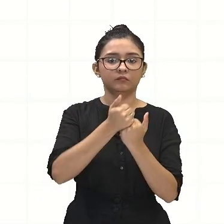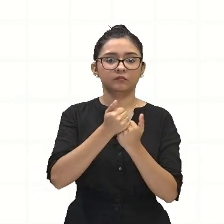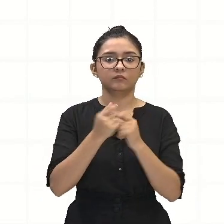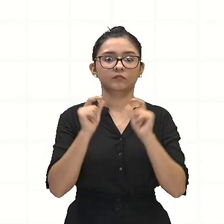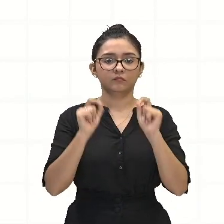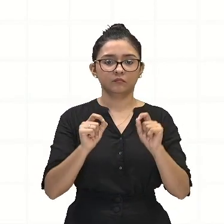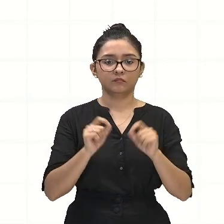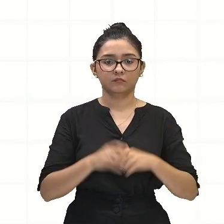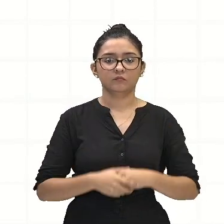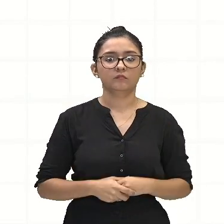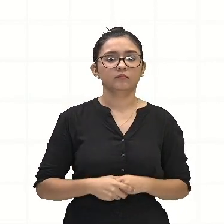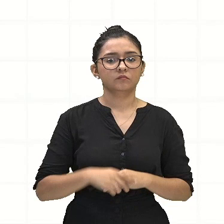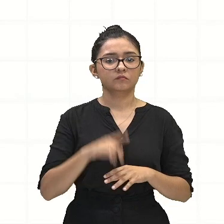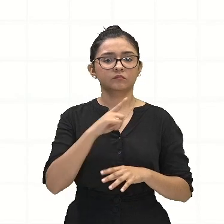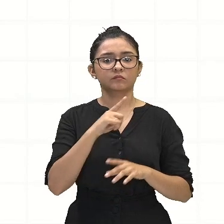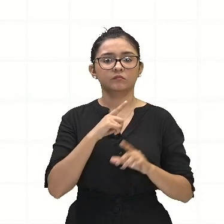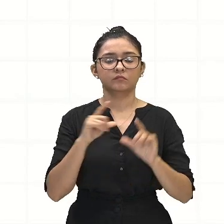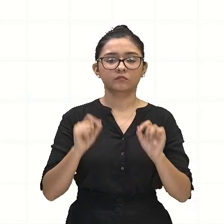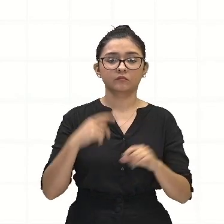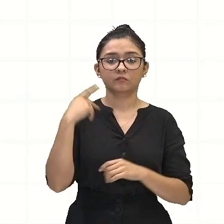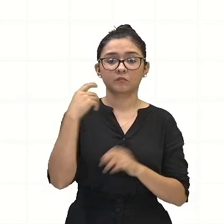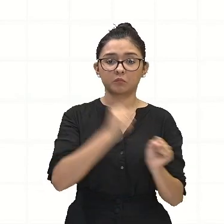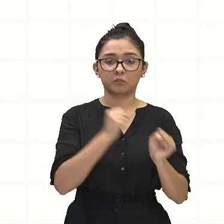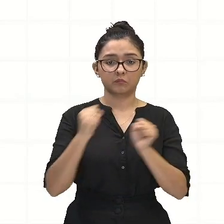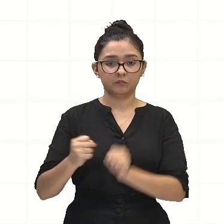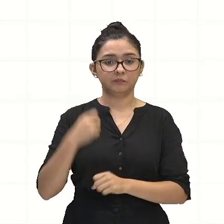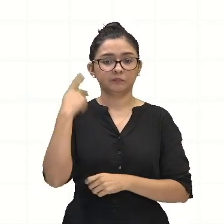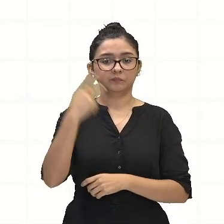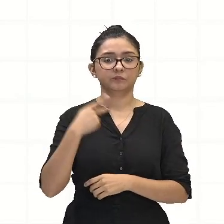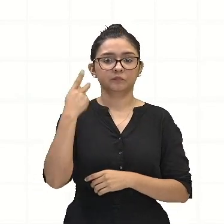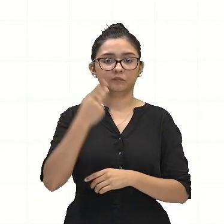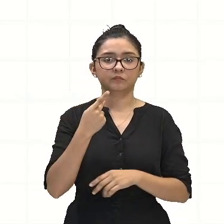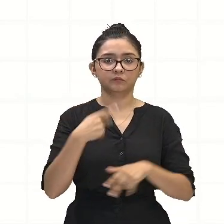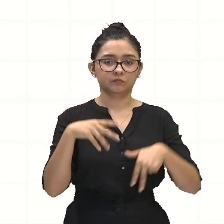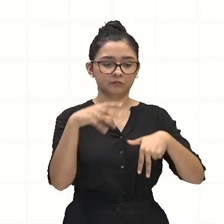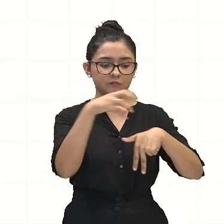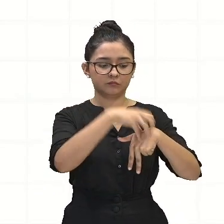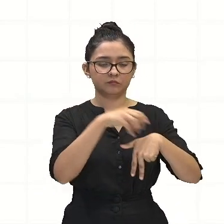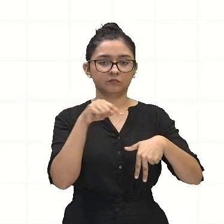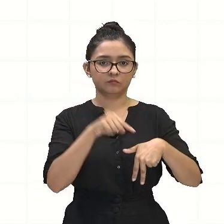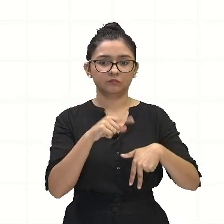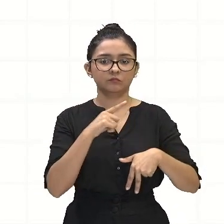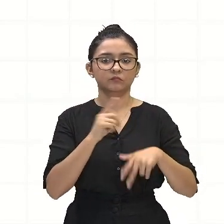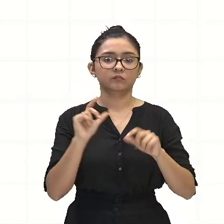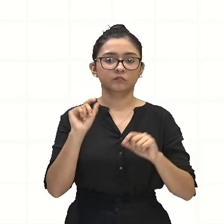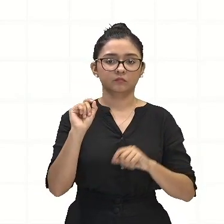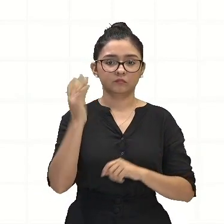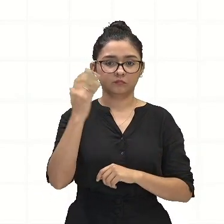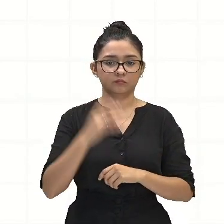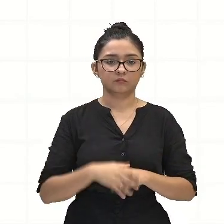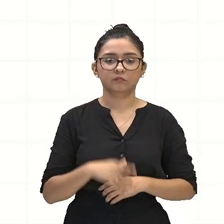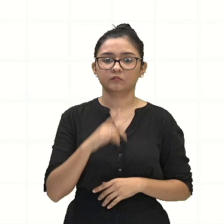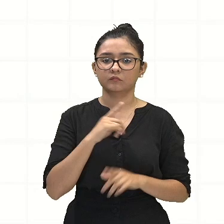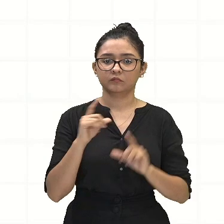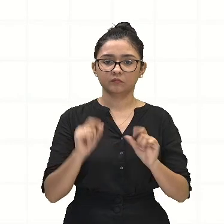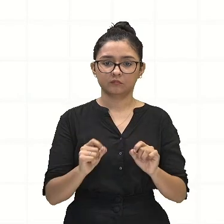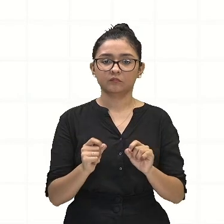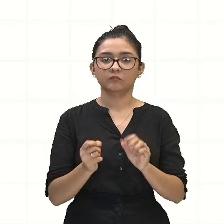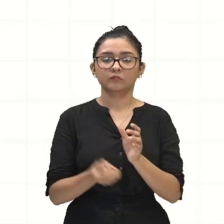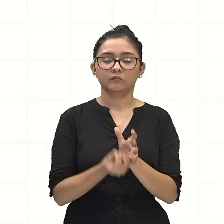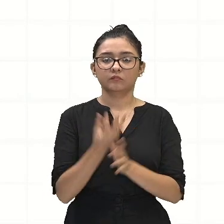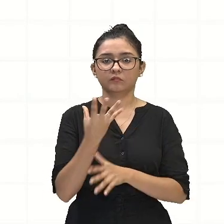pela concentração do poder político nas mãos do rei, o que levou à formação das